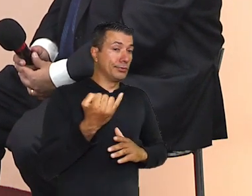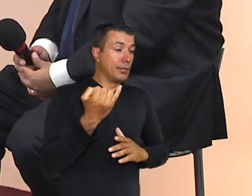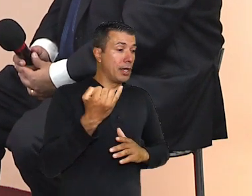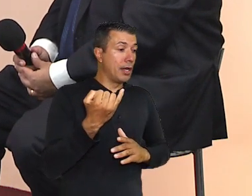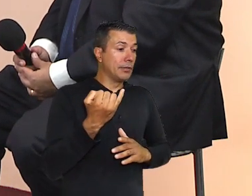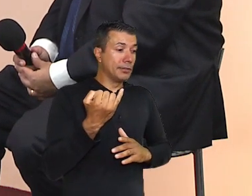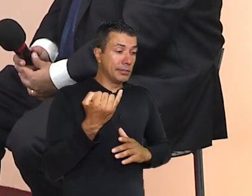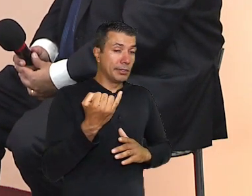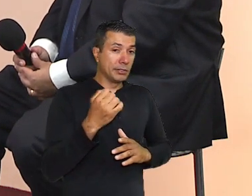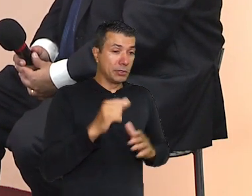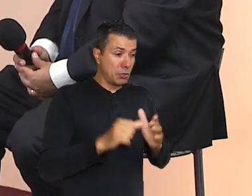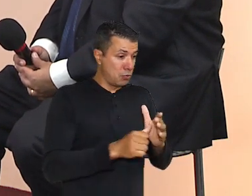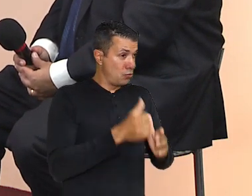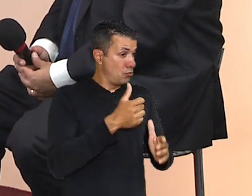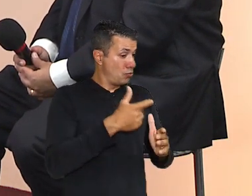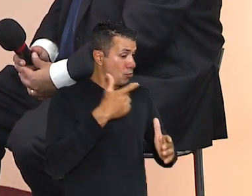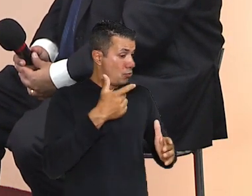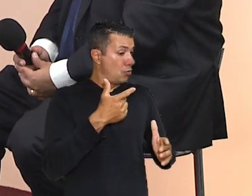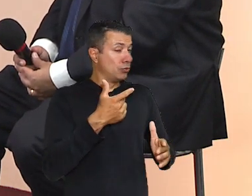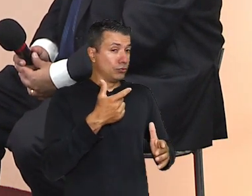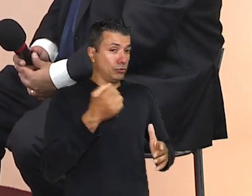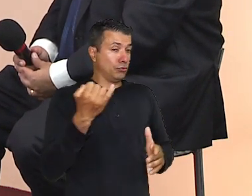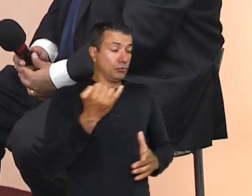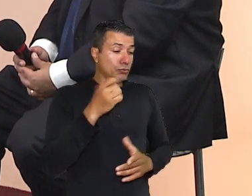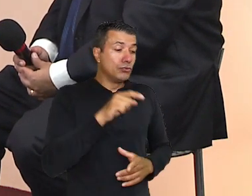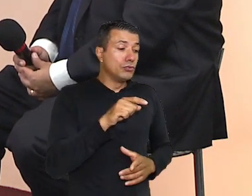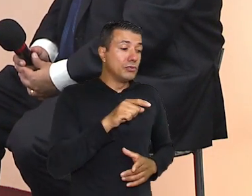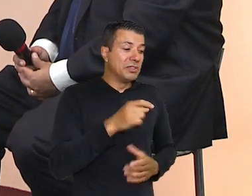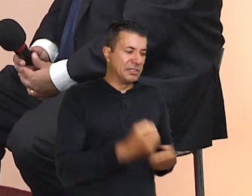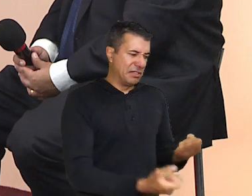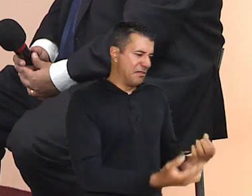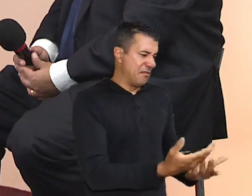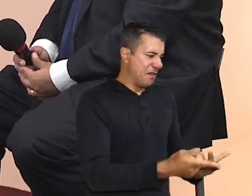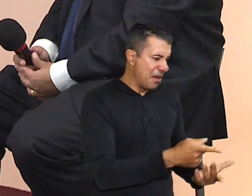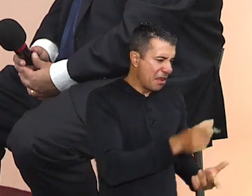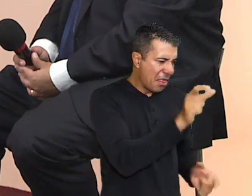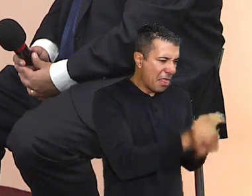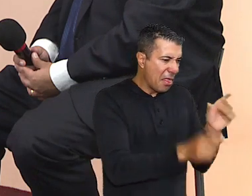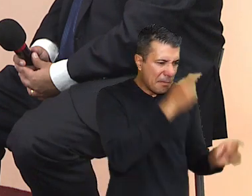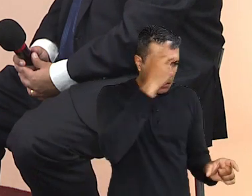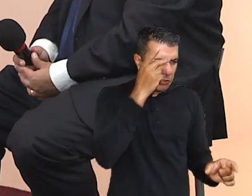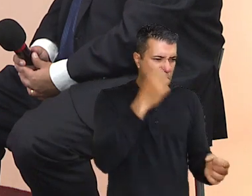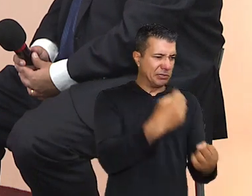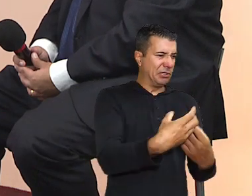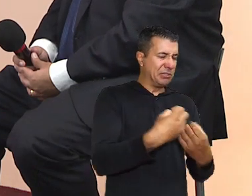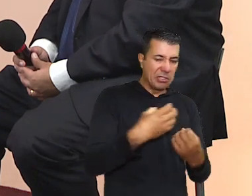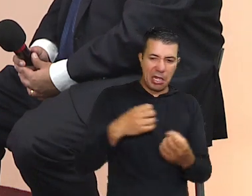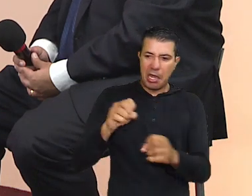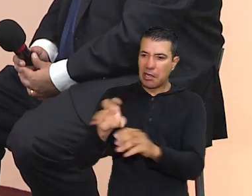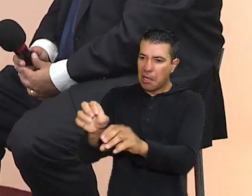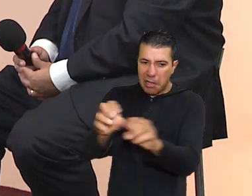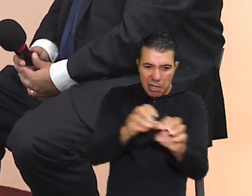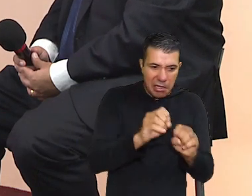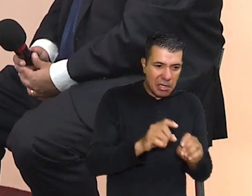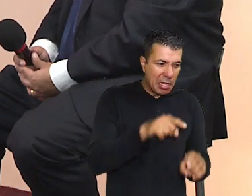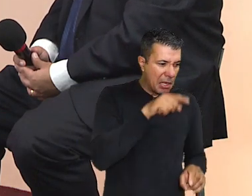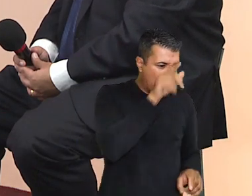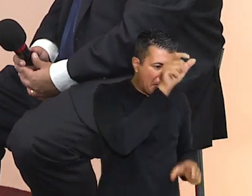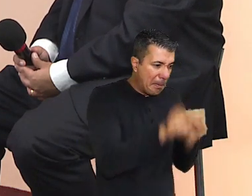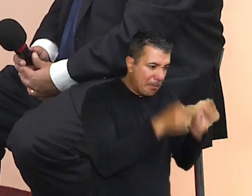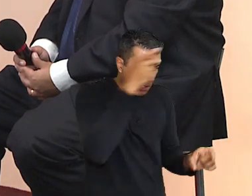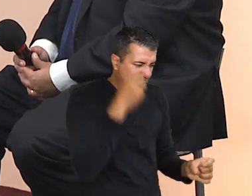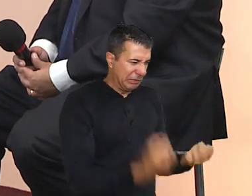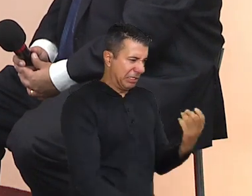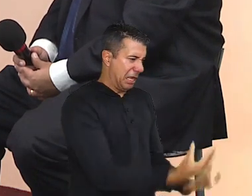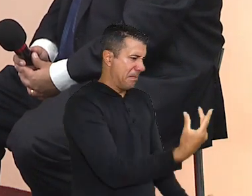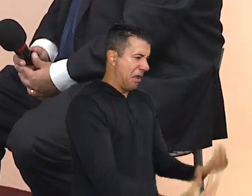Então, primeiro precisamos entender o seguinte, esse inferno que as pessoas costumam ensinar aí, que onde a pessoa fica queimando, fica